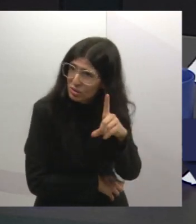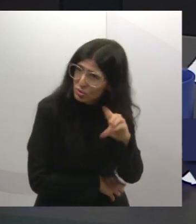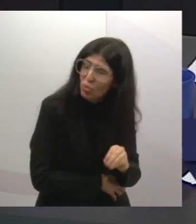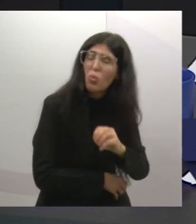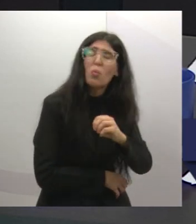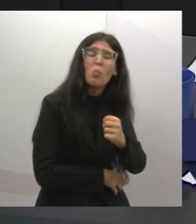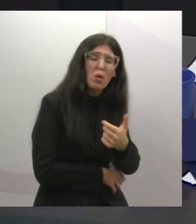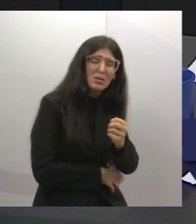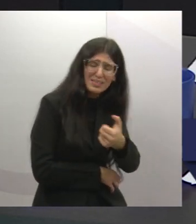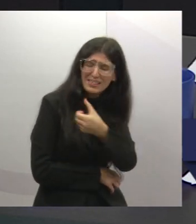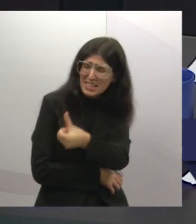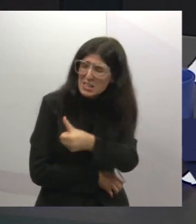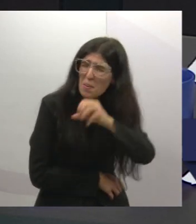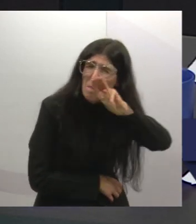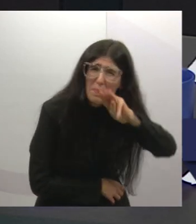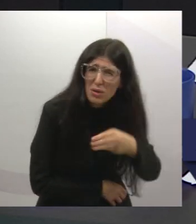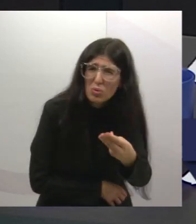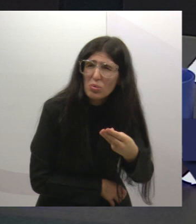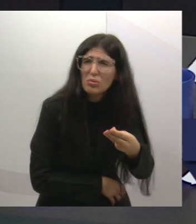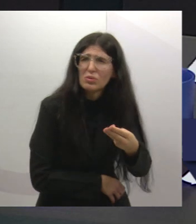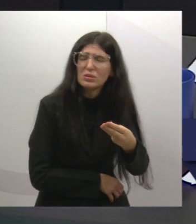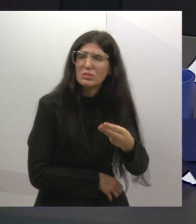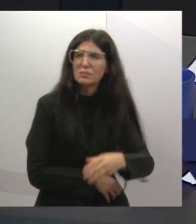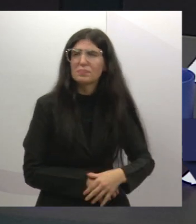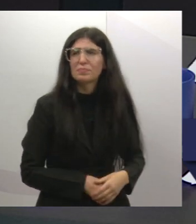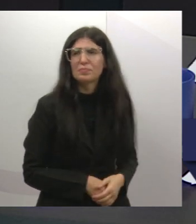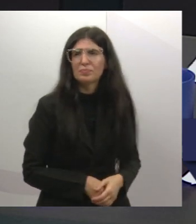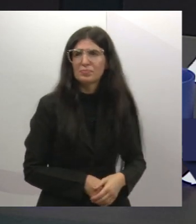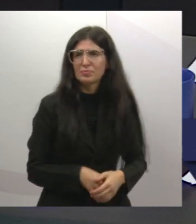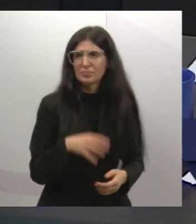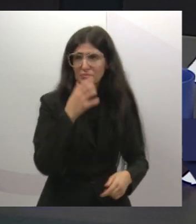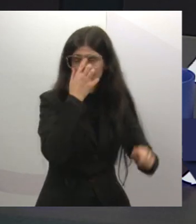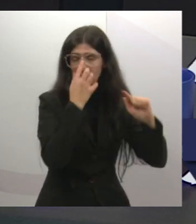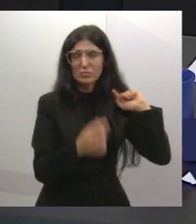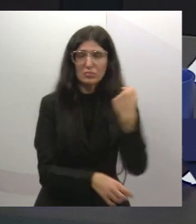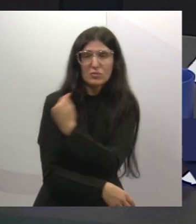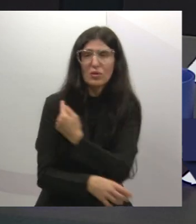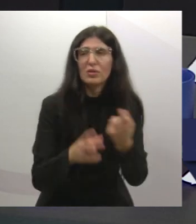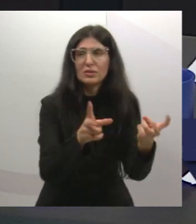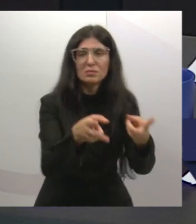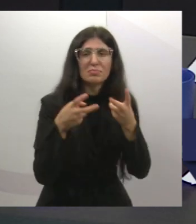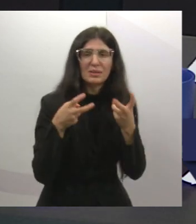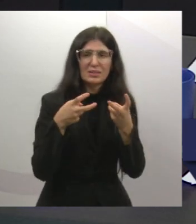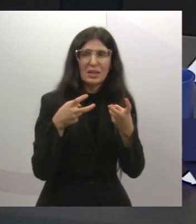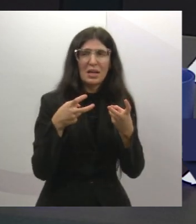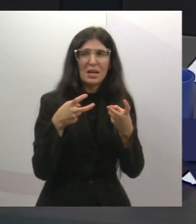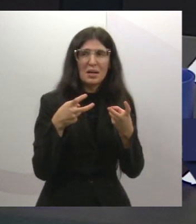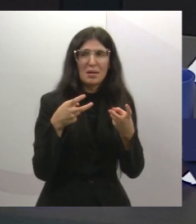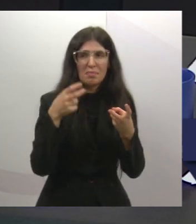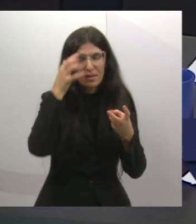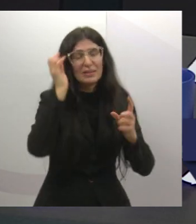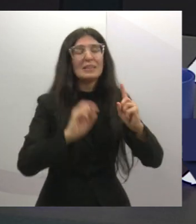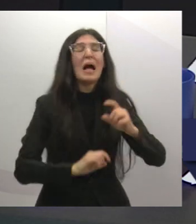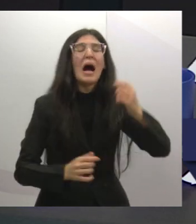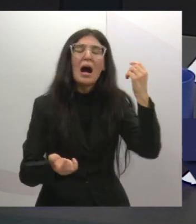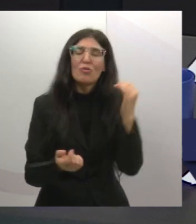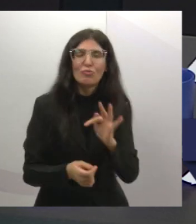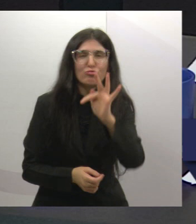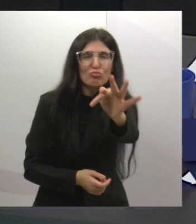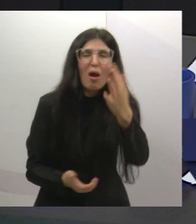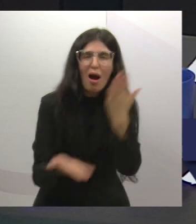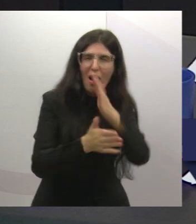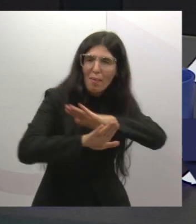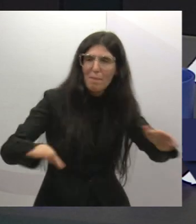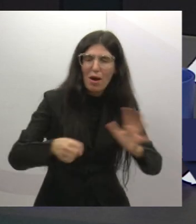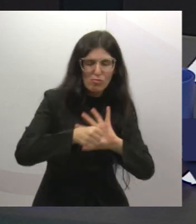Isso. Né? Então, então, é para a gente já ver o reflexo que vai dar após pandemia. Desses